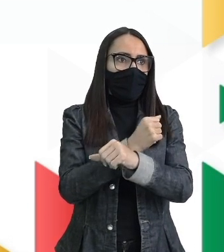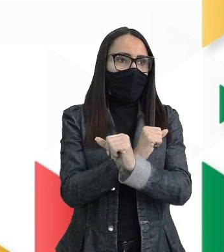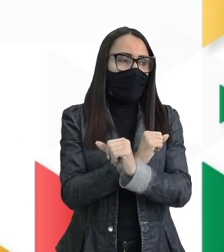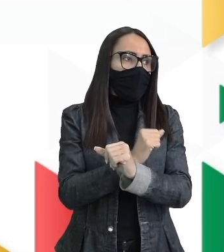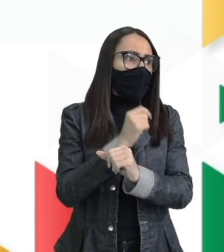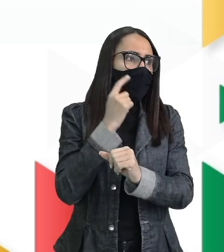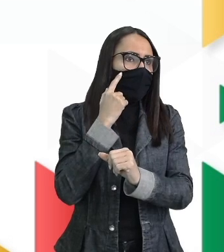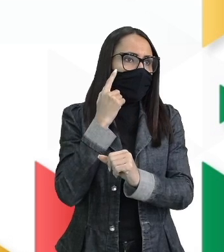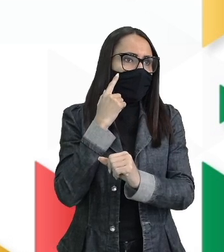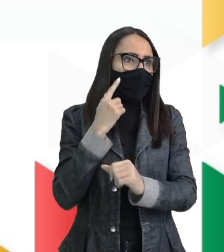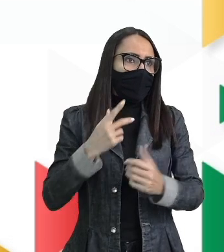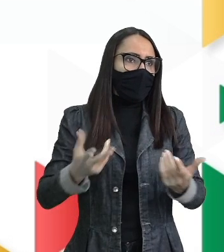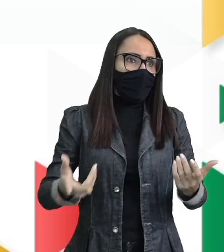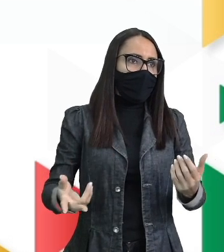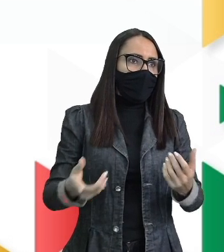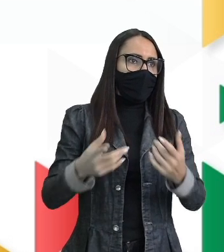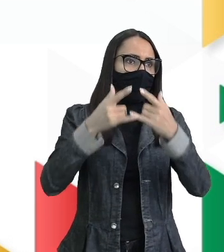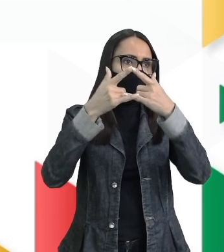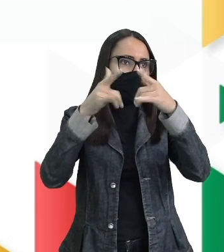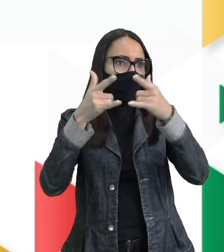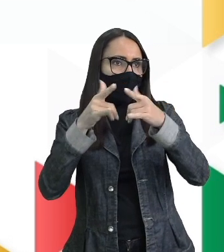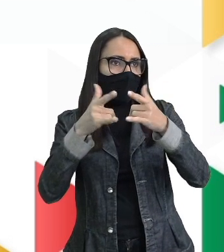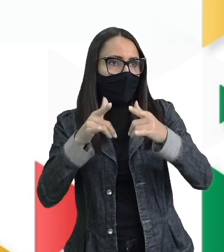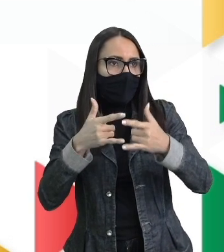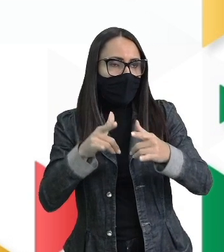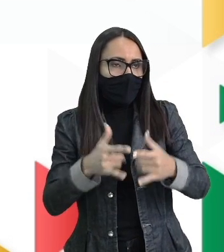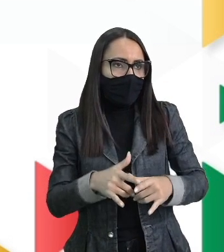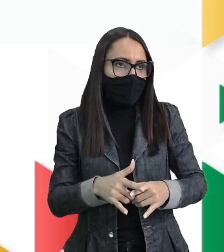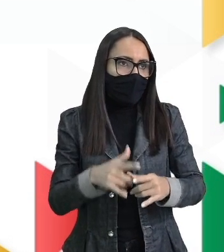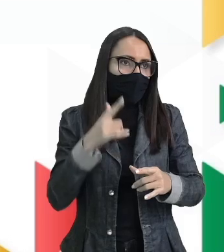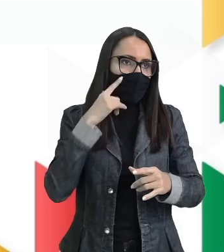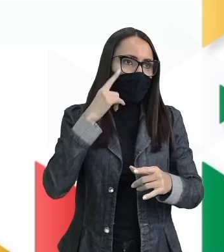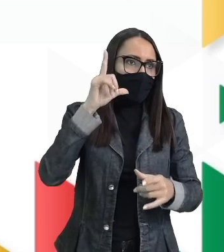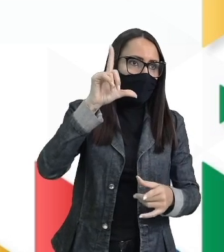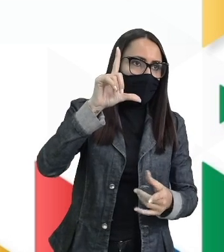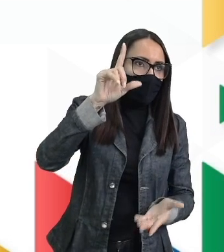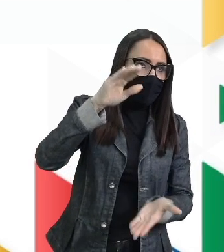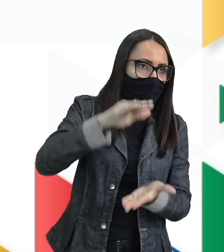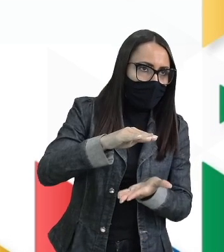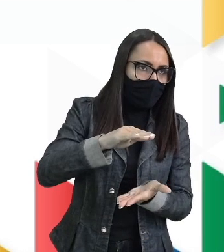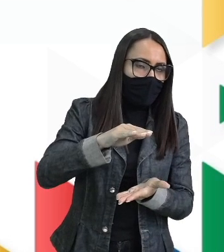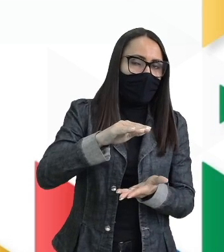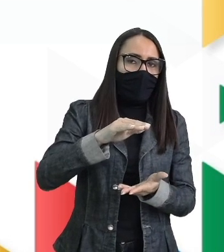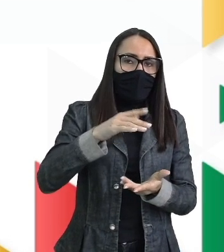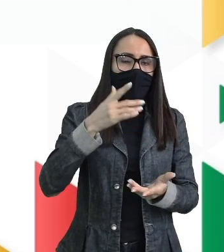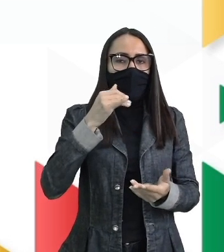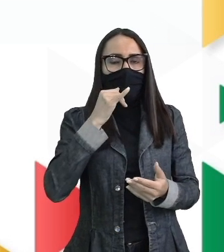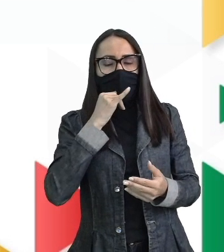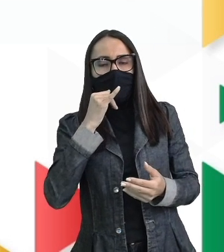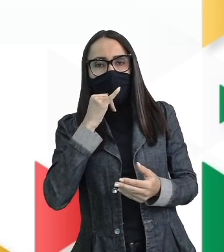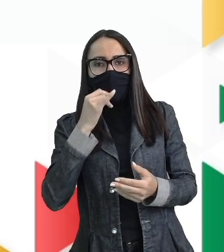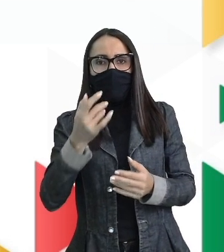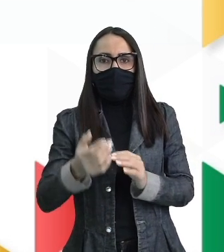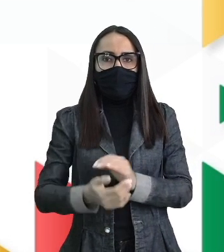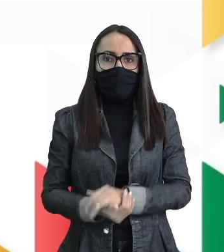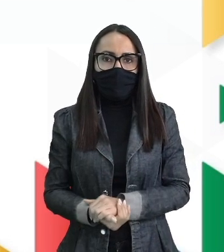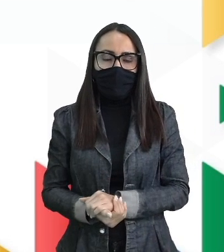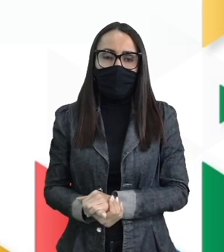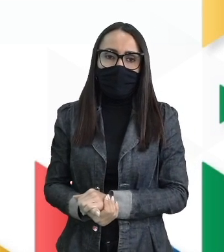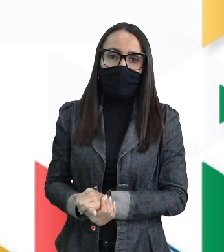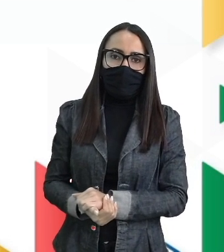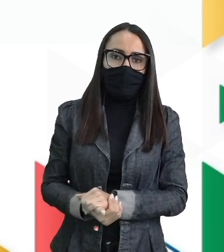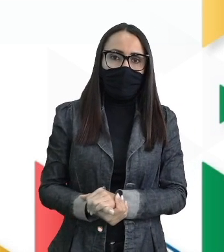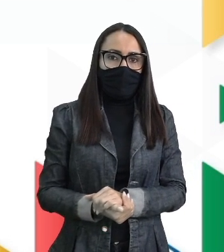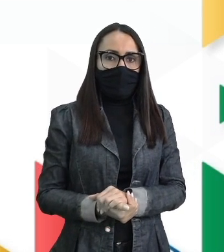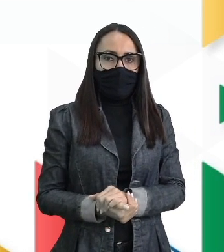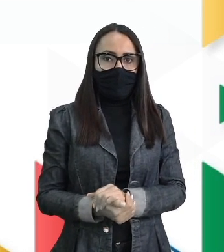já é a vértebra. Os ossos curtos, o exemplo mesmo, no caso, é os tarsos. E